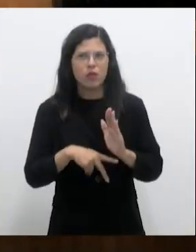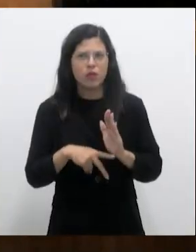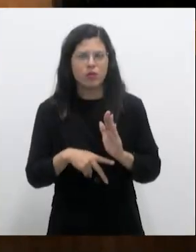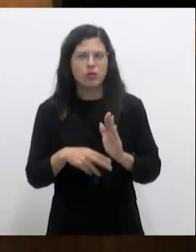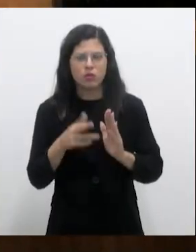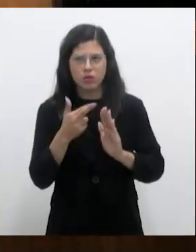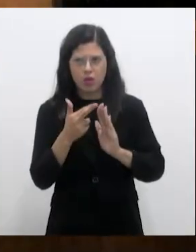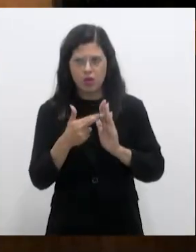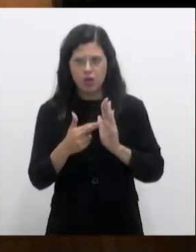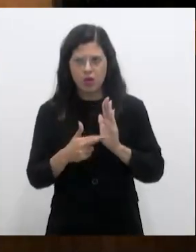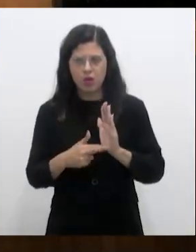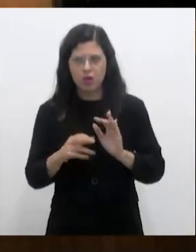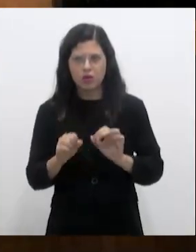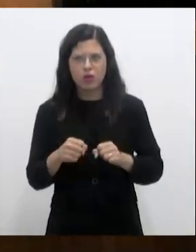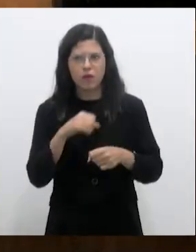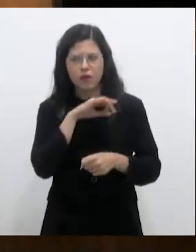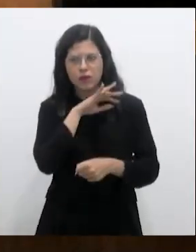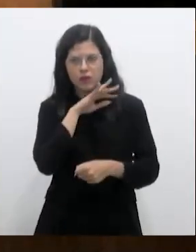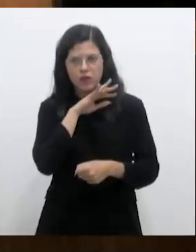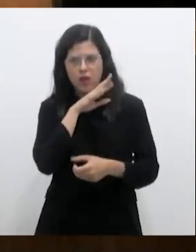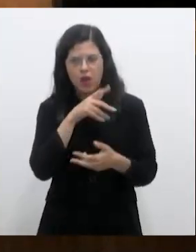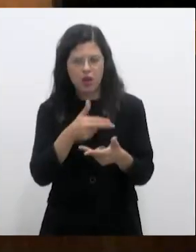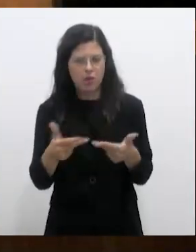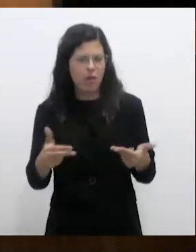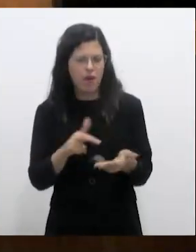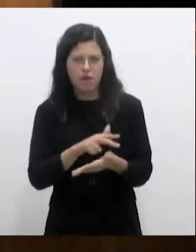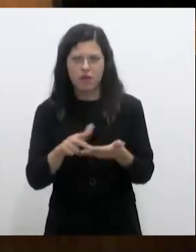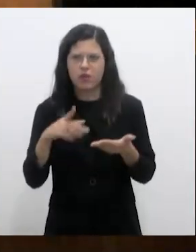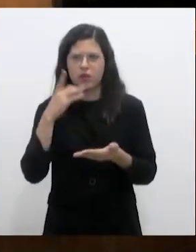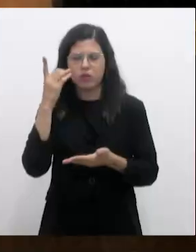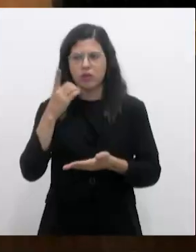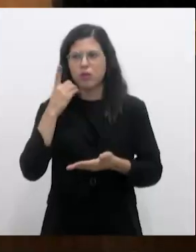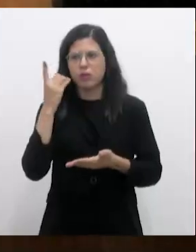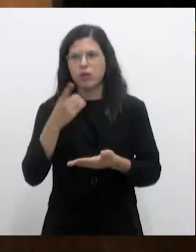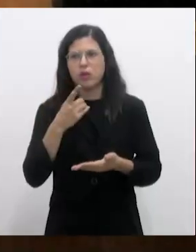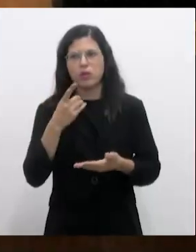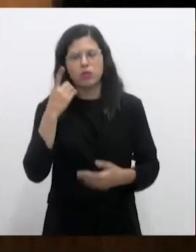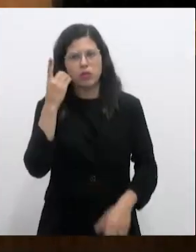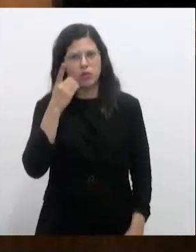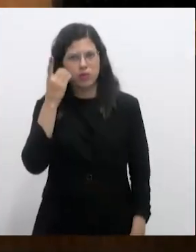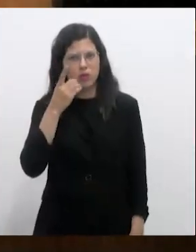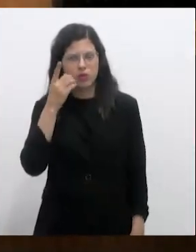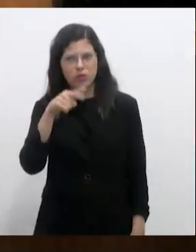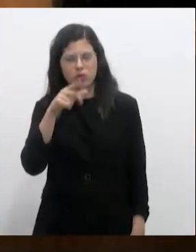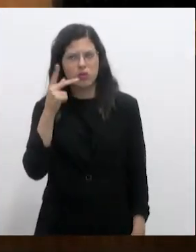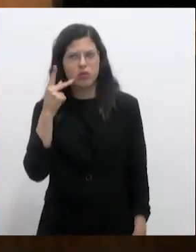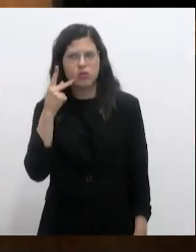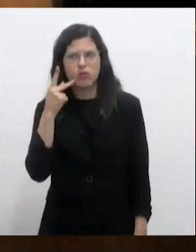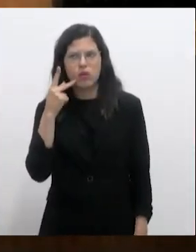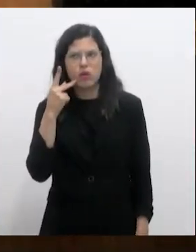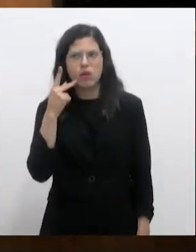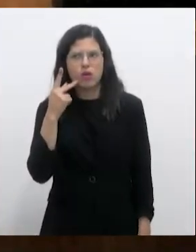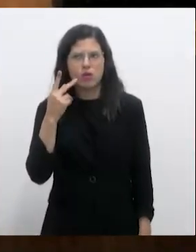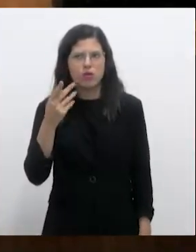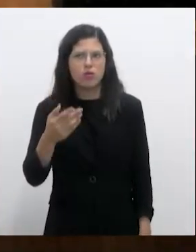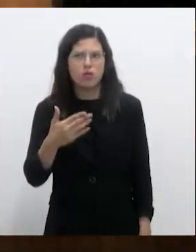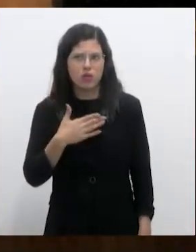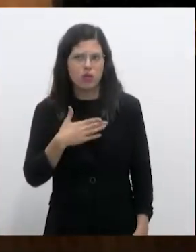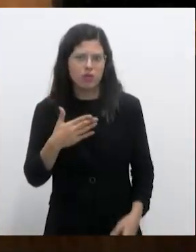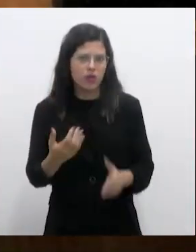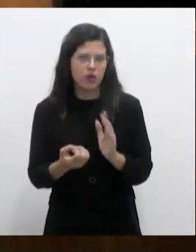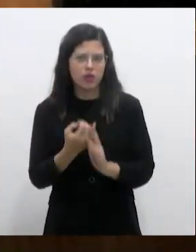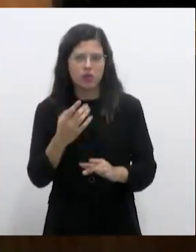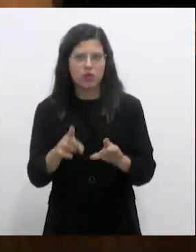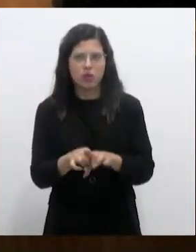Defesa Animal, que vários deputados aqui, originalmente o deputado Luiz Paulo em minha autoria, e atualmente cerca